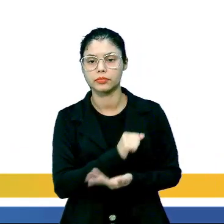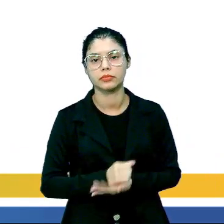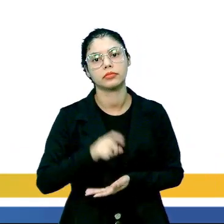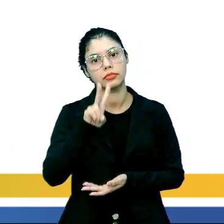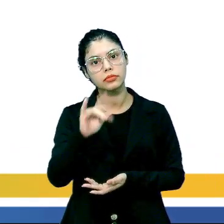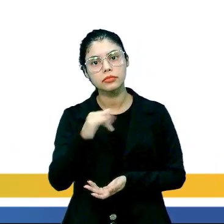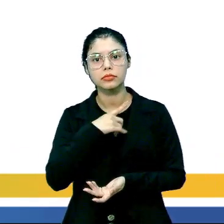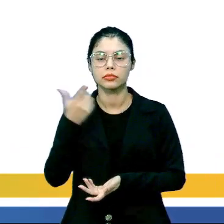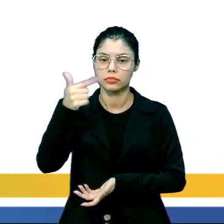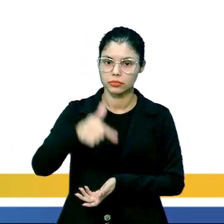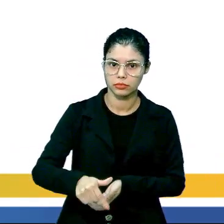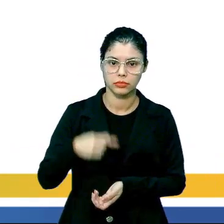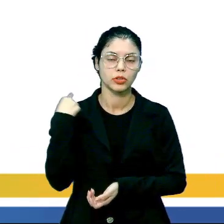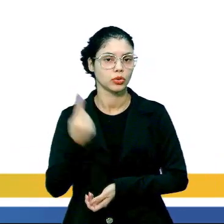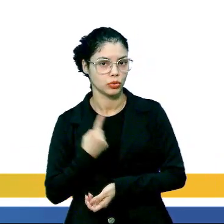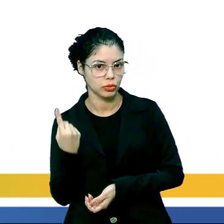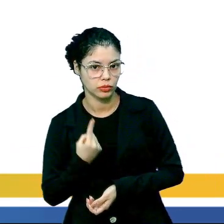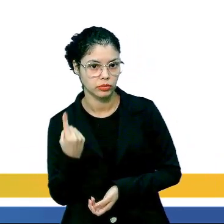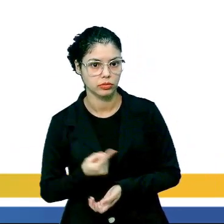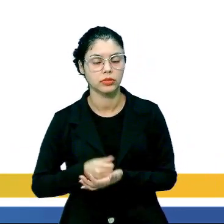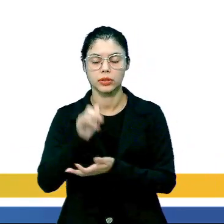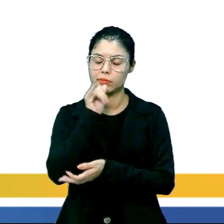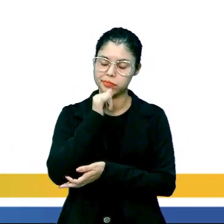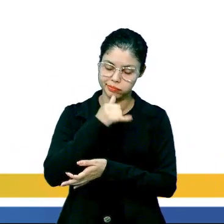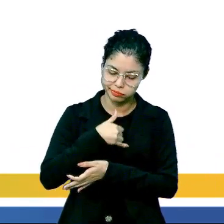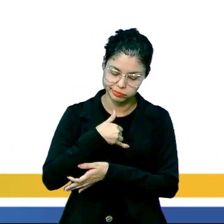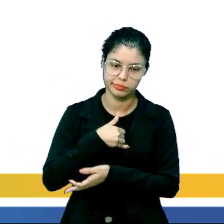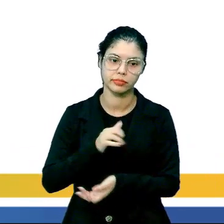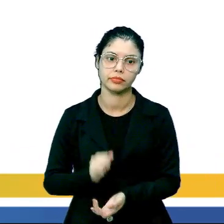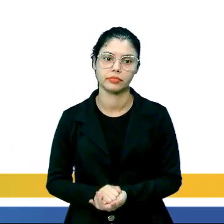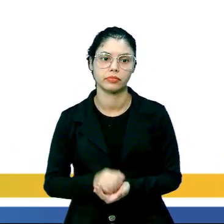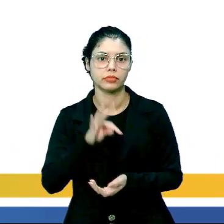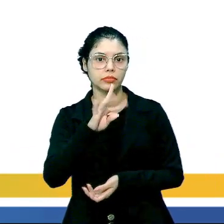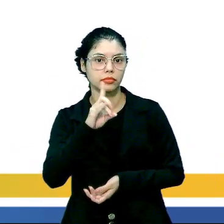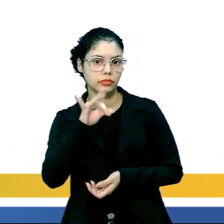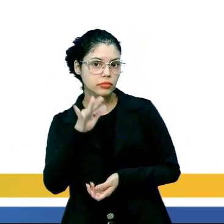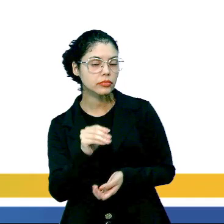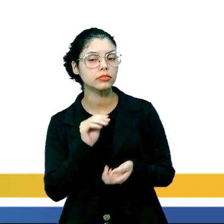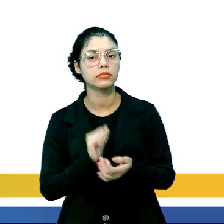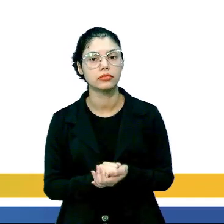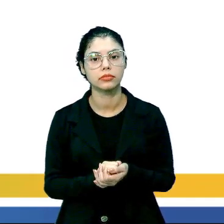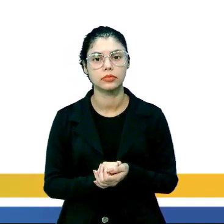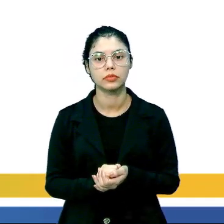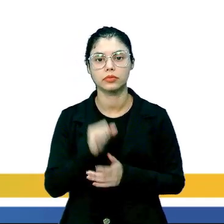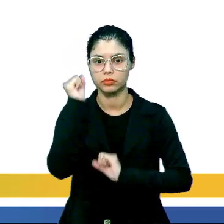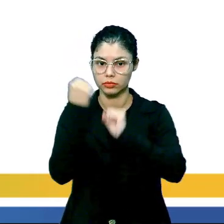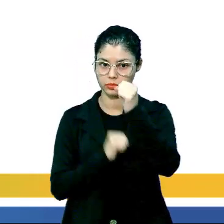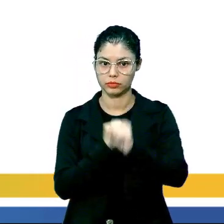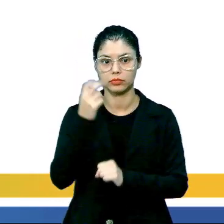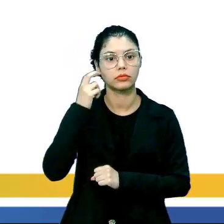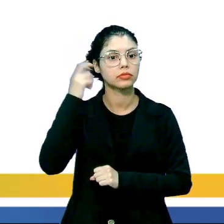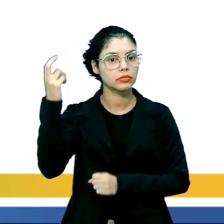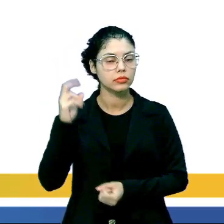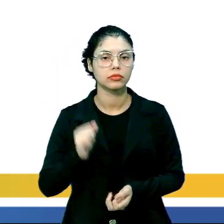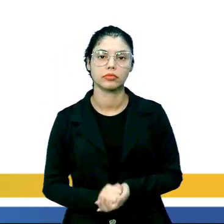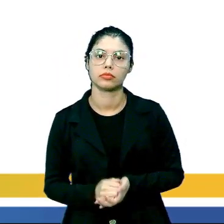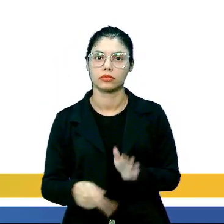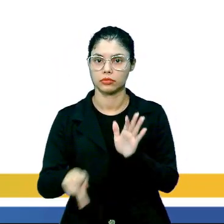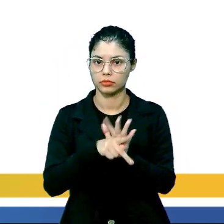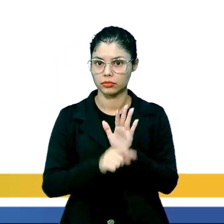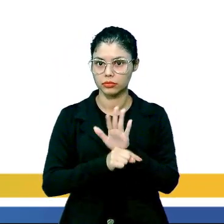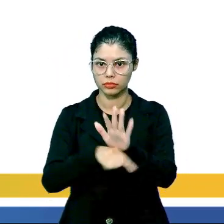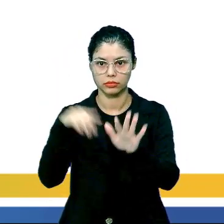você está de novo na solidão, na tristeza, no tédio. Ou seja, A indústria cultural, ela